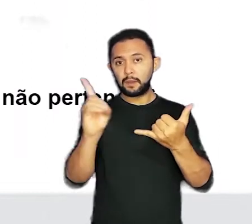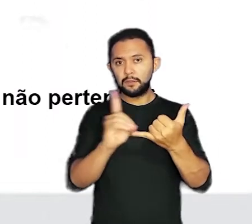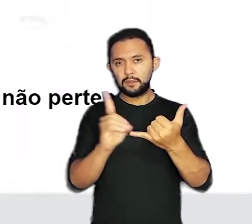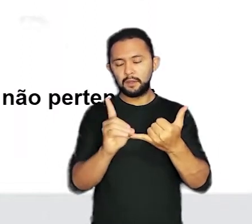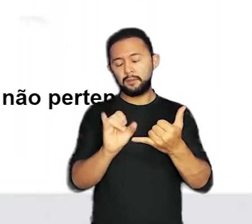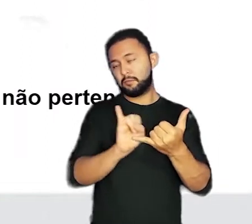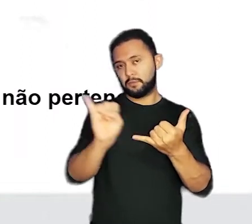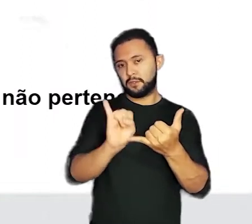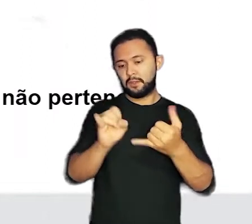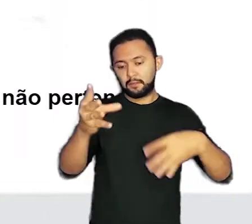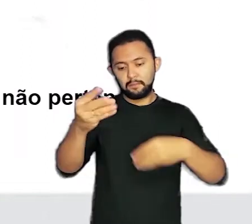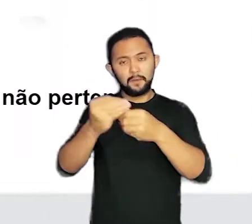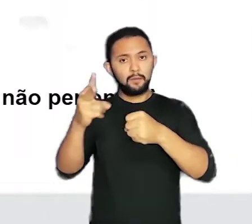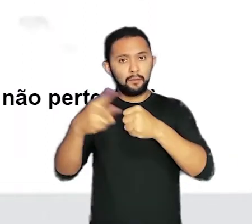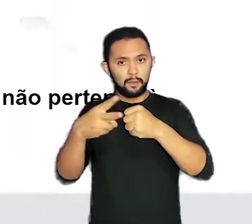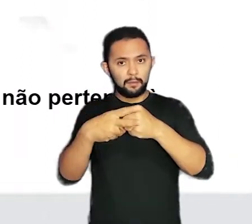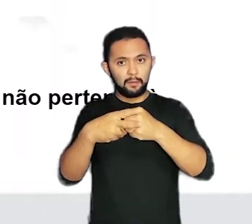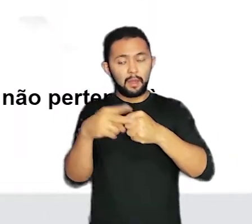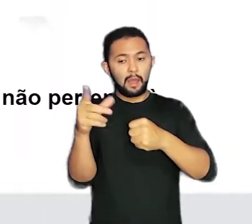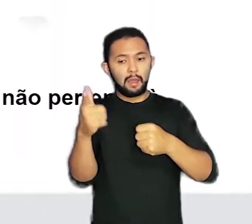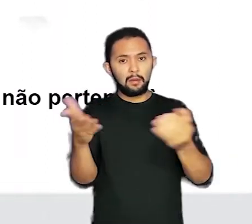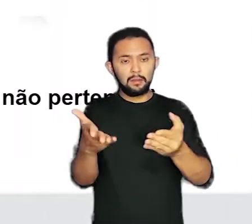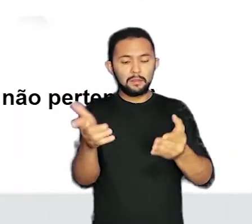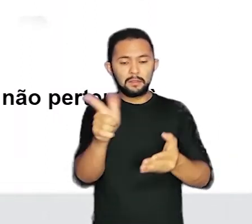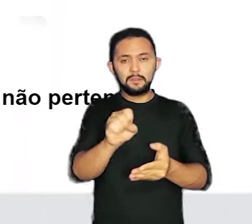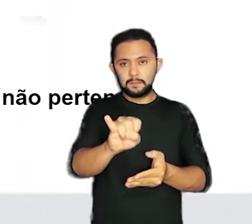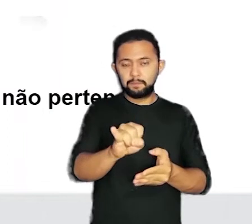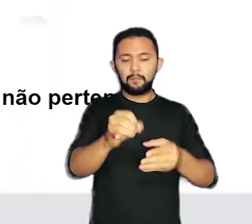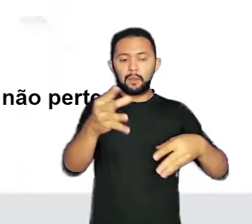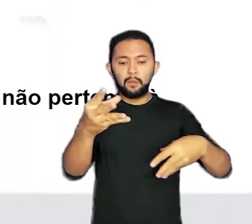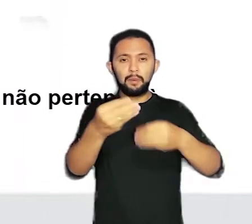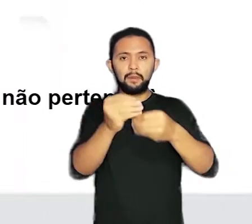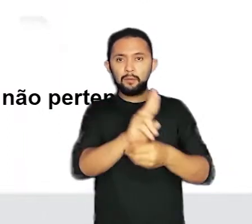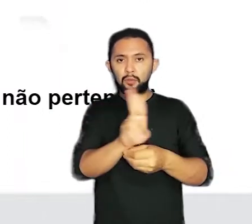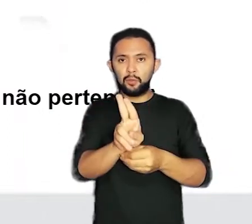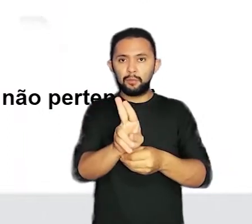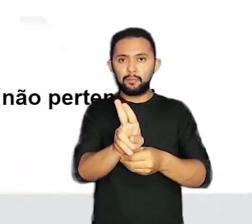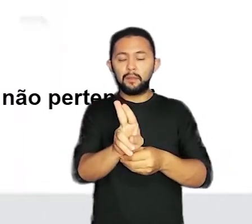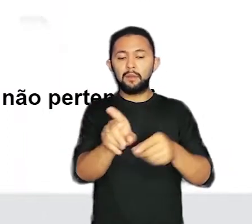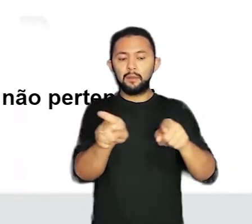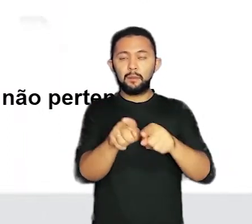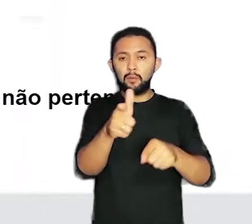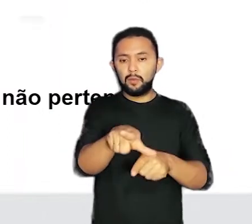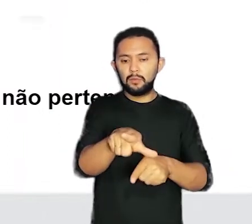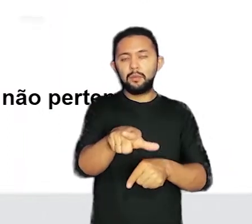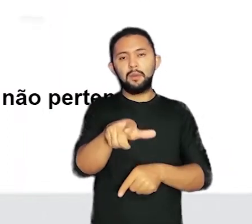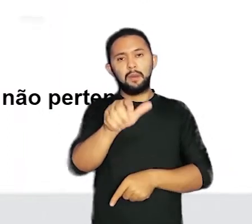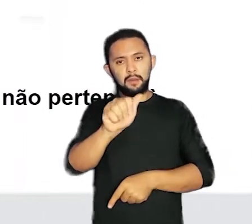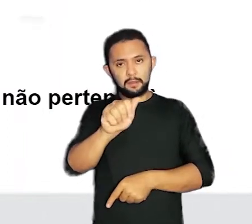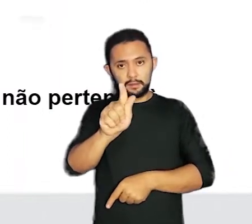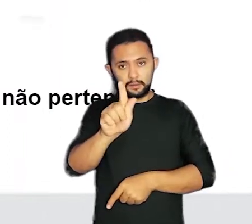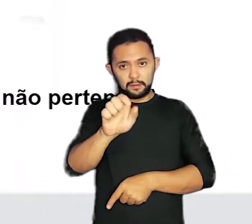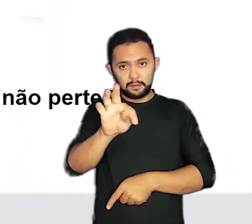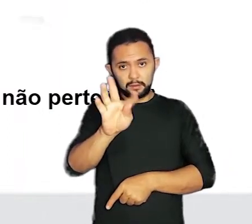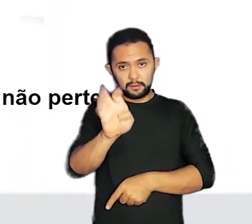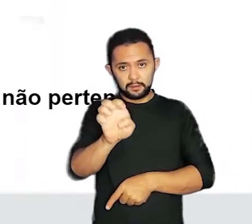verbo, quando estiver completando o sentido do nome, complemento nominal, e o agente da passiva. Então, esses três elementos são os